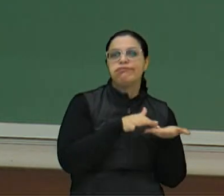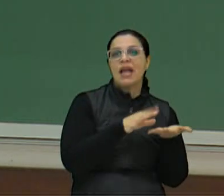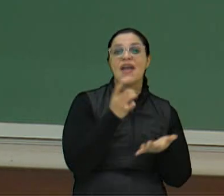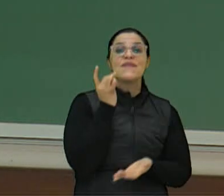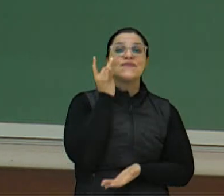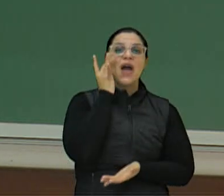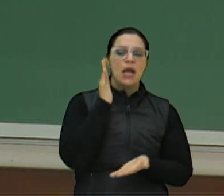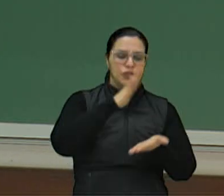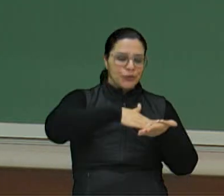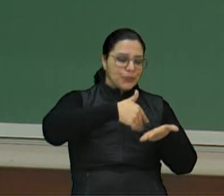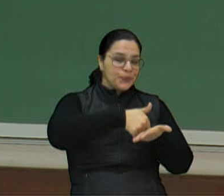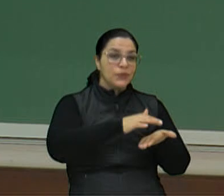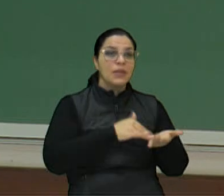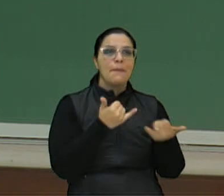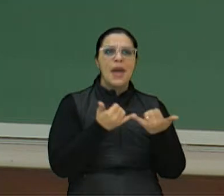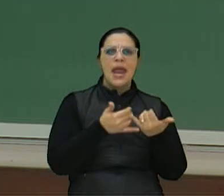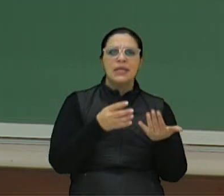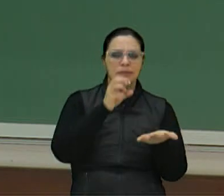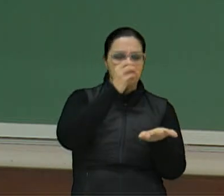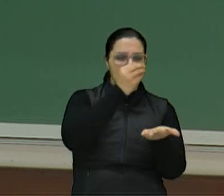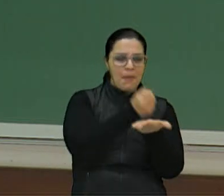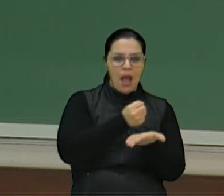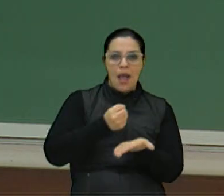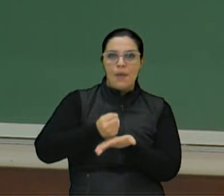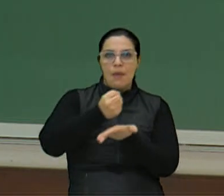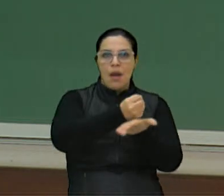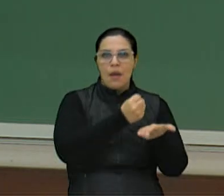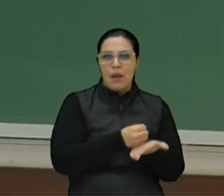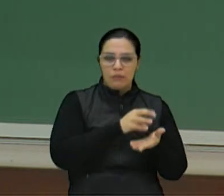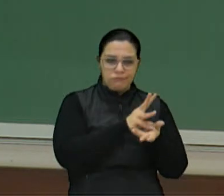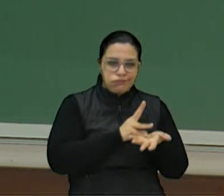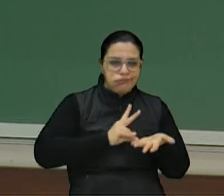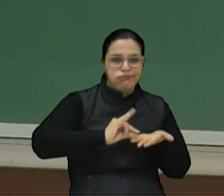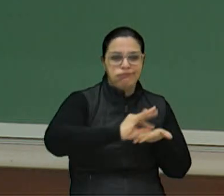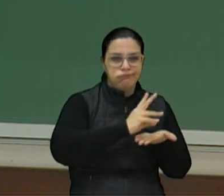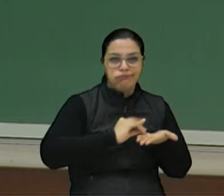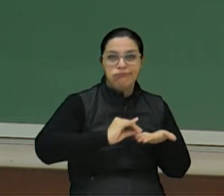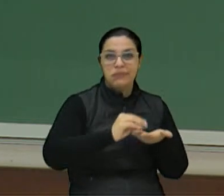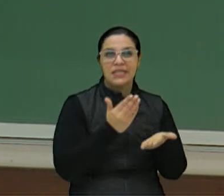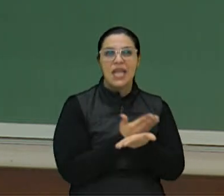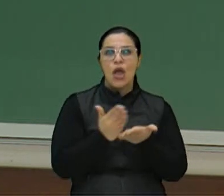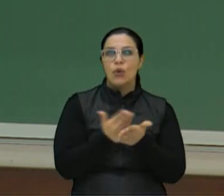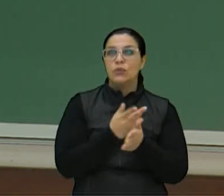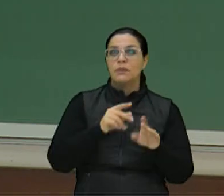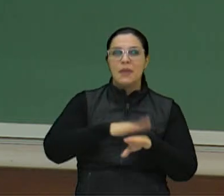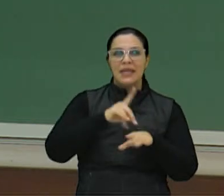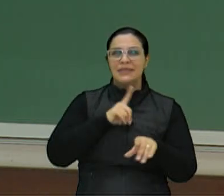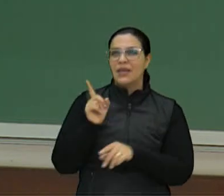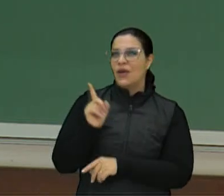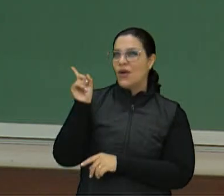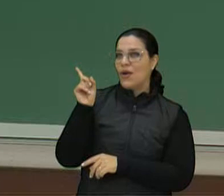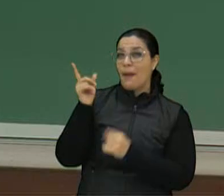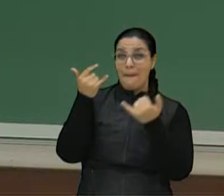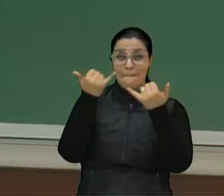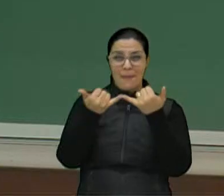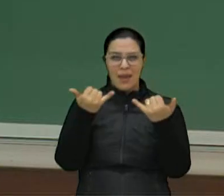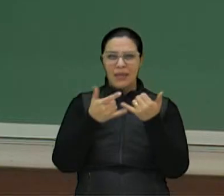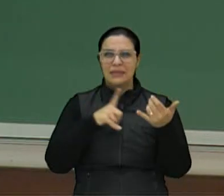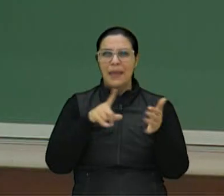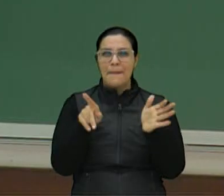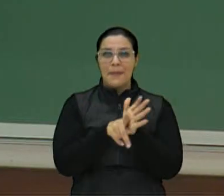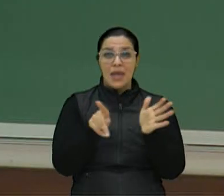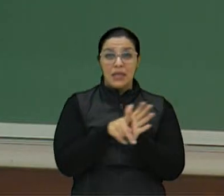facilidade, produz manchas bem características, ou seja, em alguns locais, observem a imagem, em alguns locais